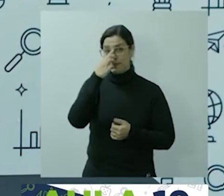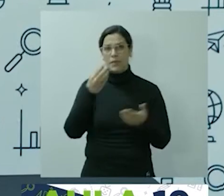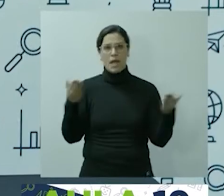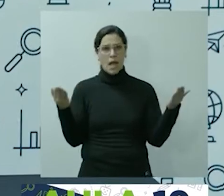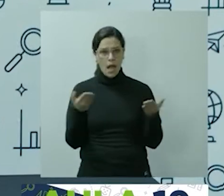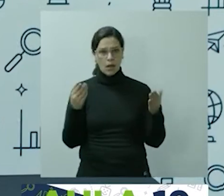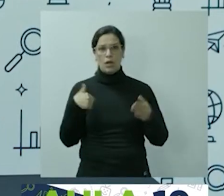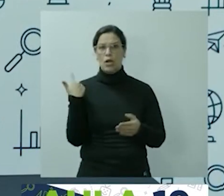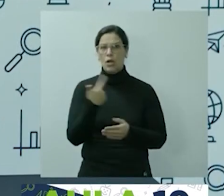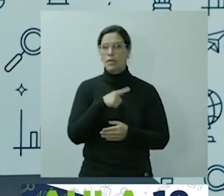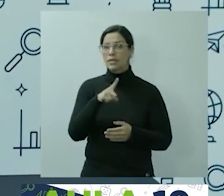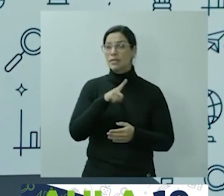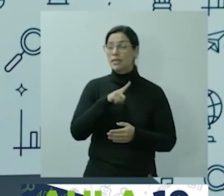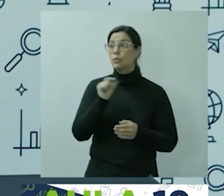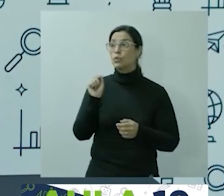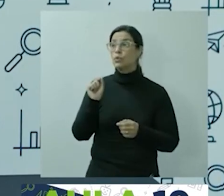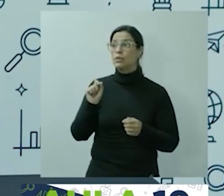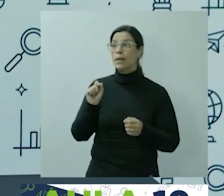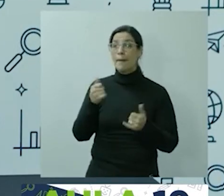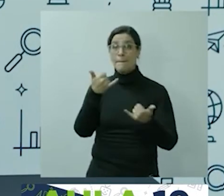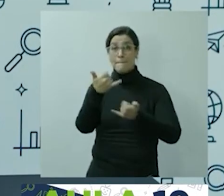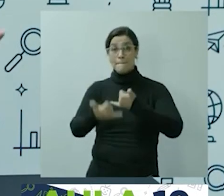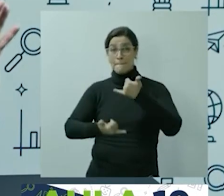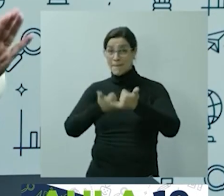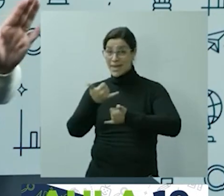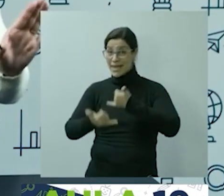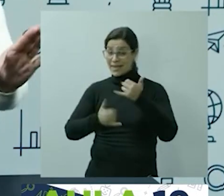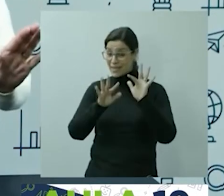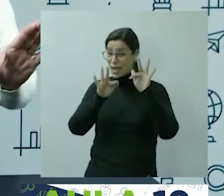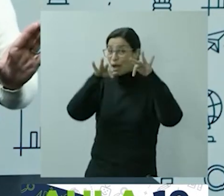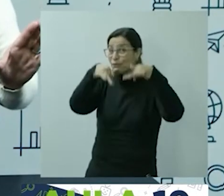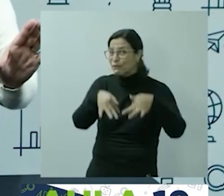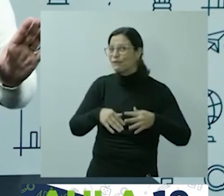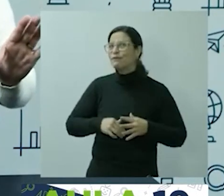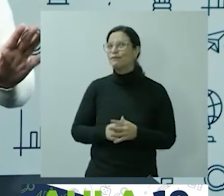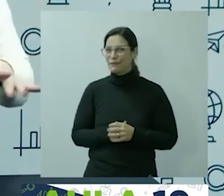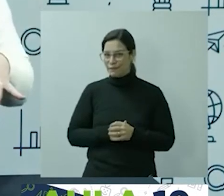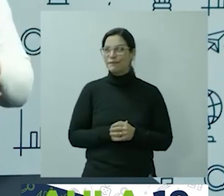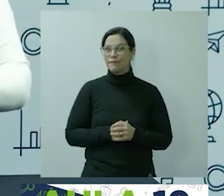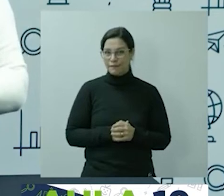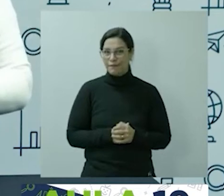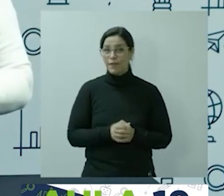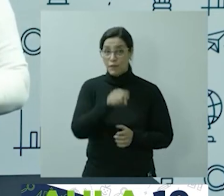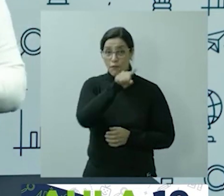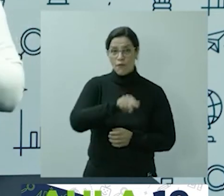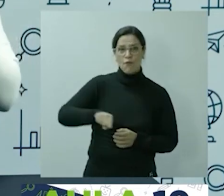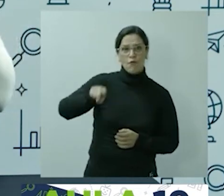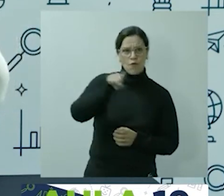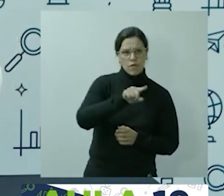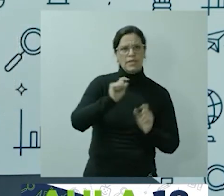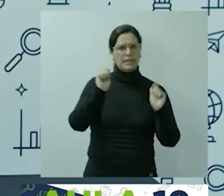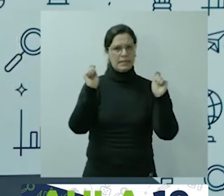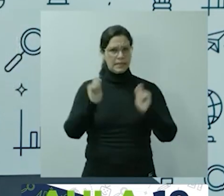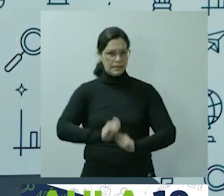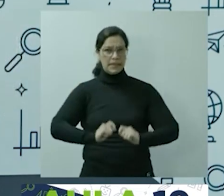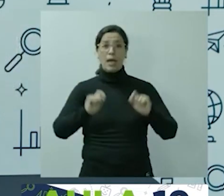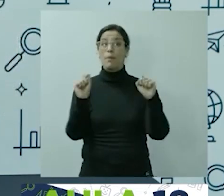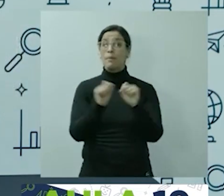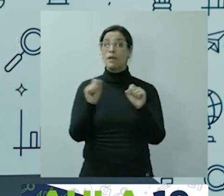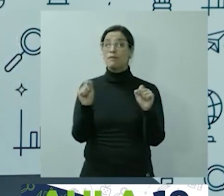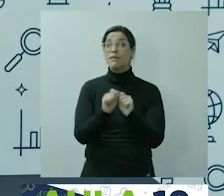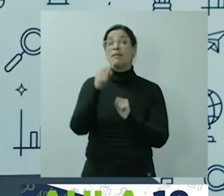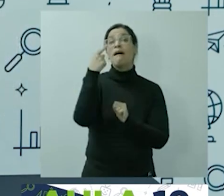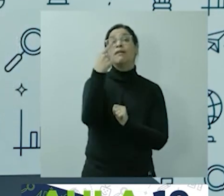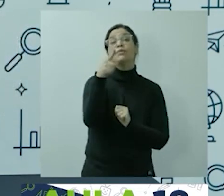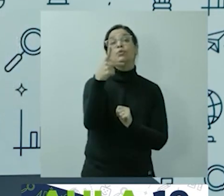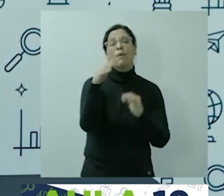E agora nós teremos o nosso jogo final, que vocês podem fazer aí